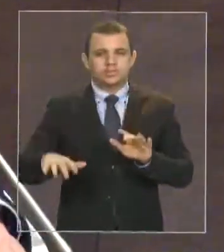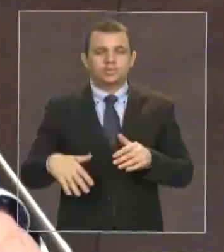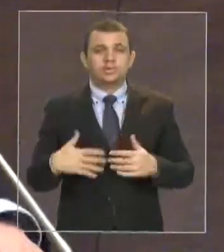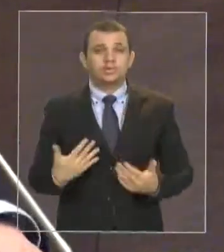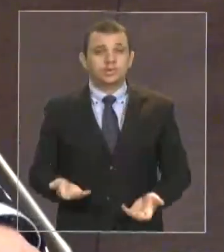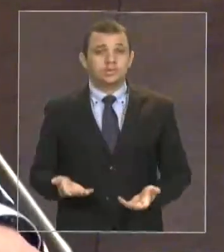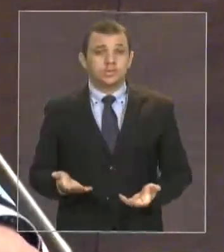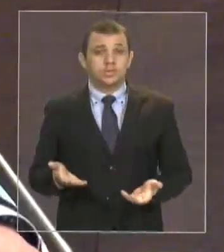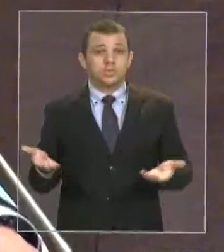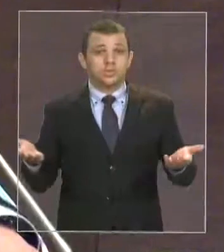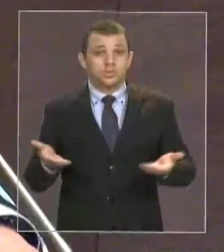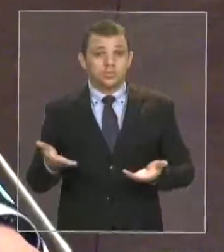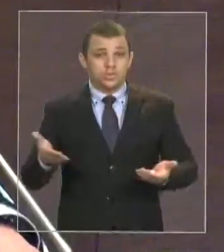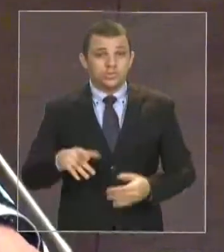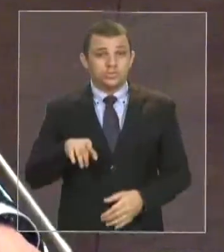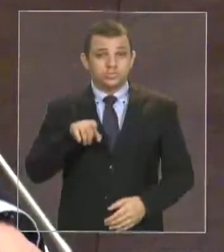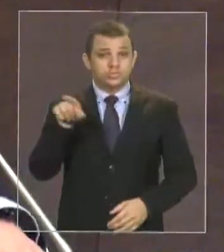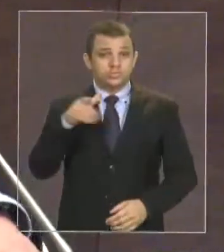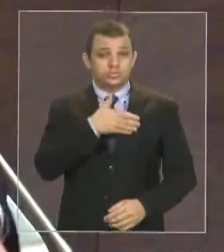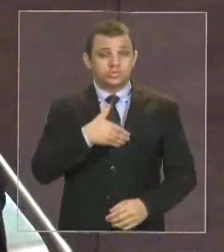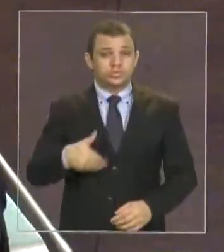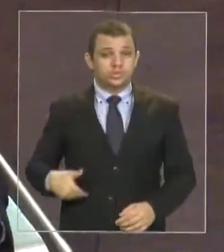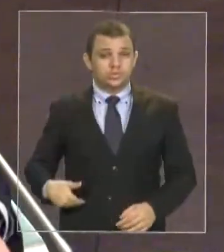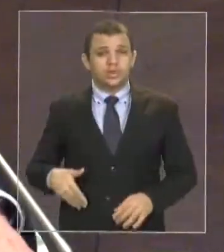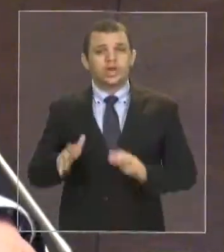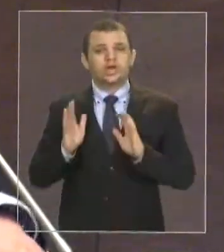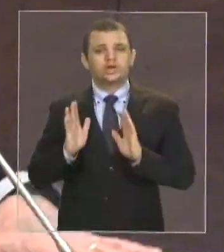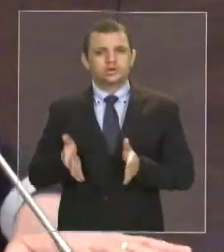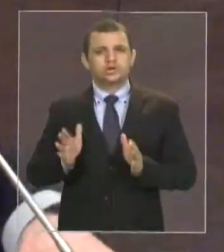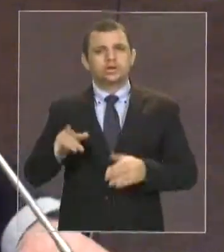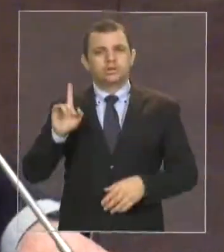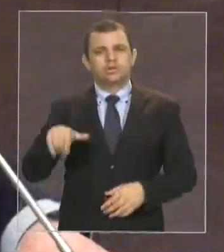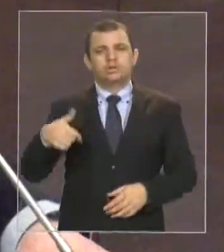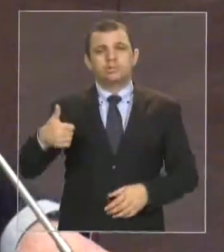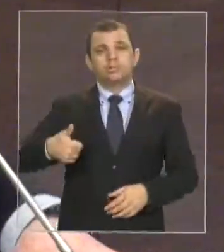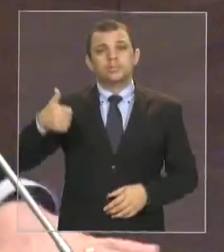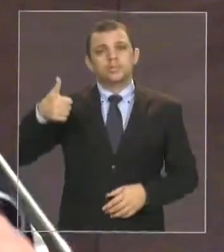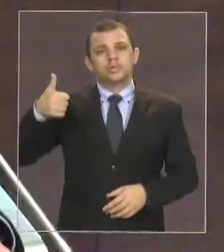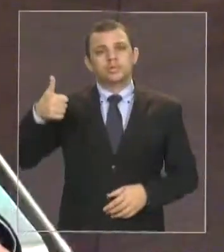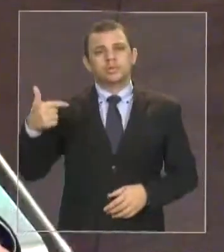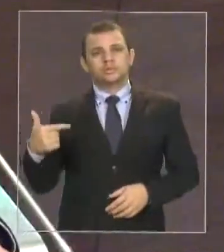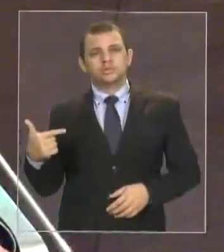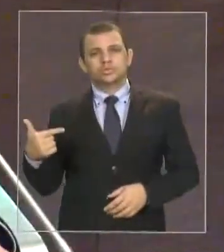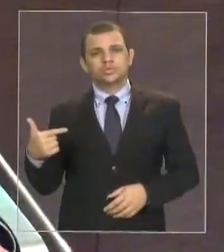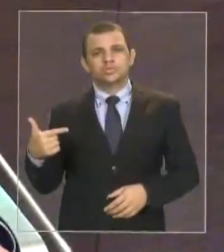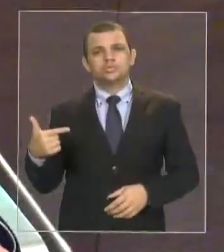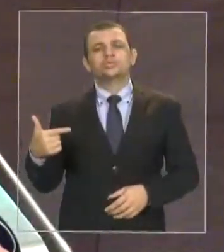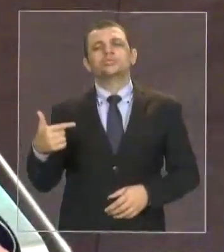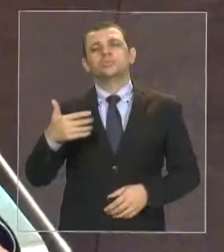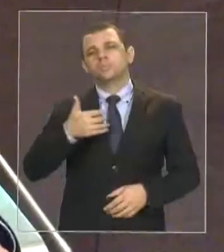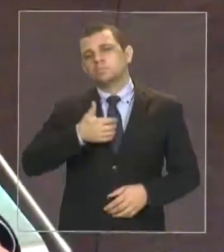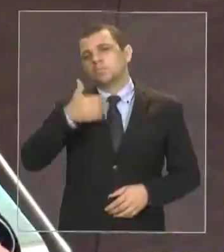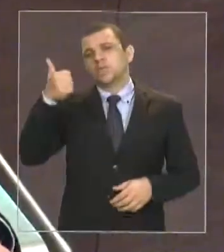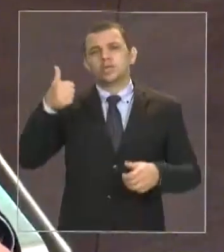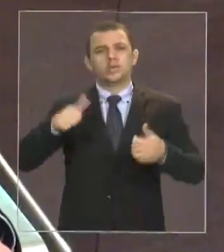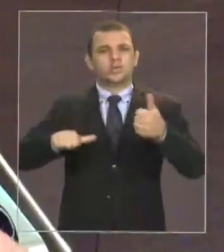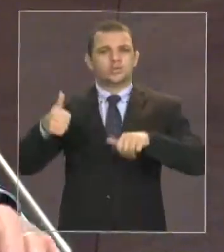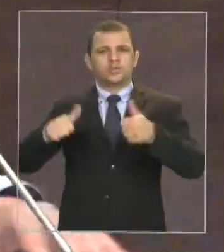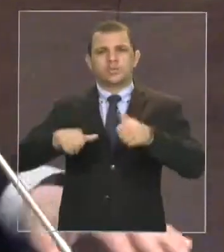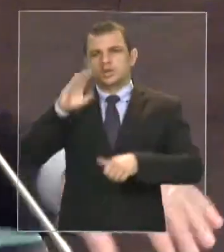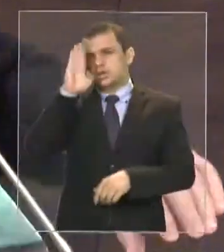que o nosso governador já está entre o primeiro e o segundo mais bem avaliado neste